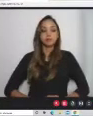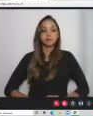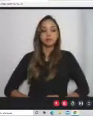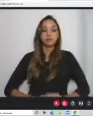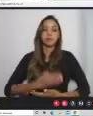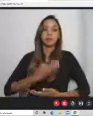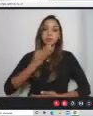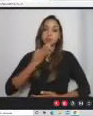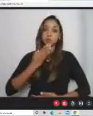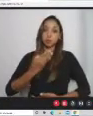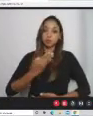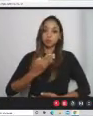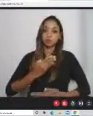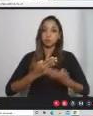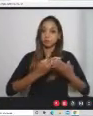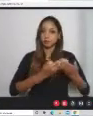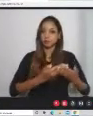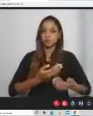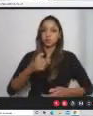Indicação